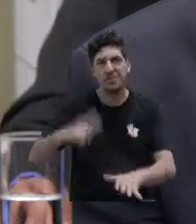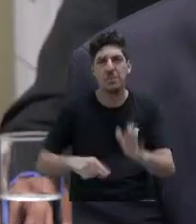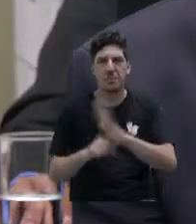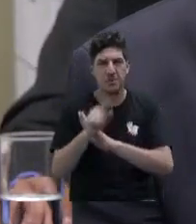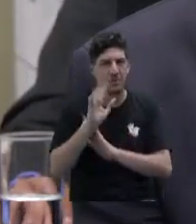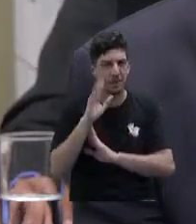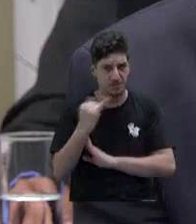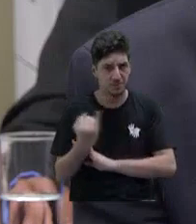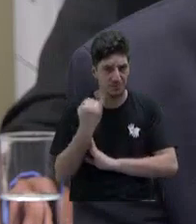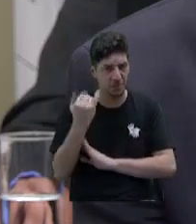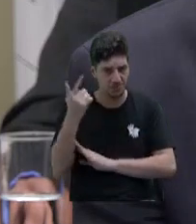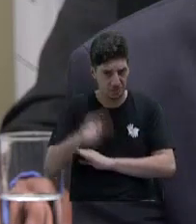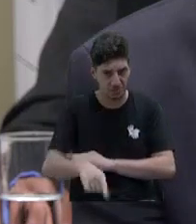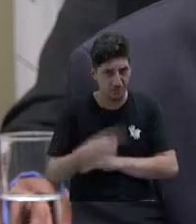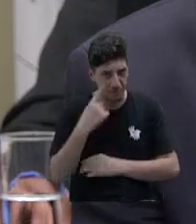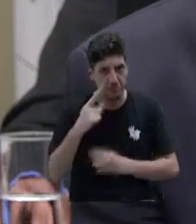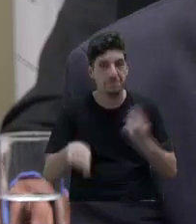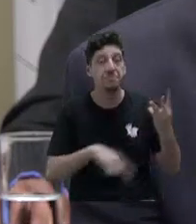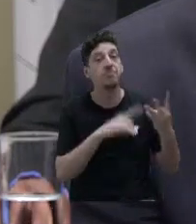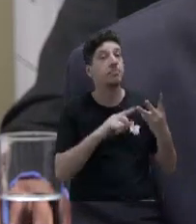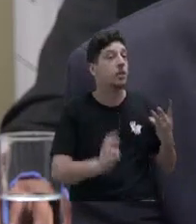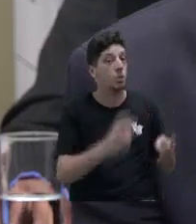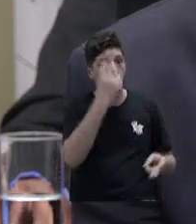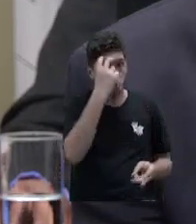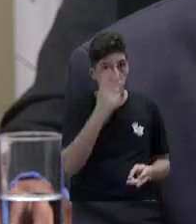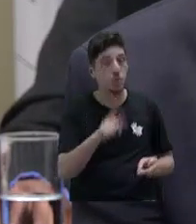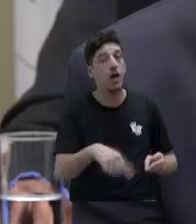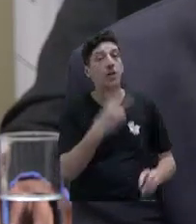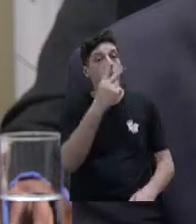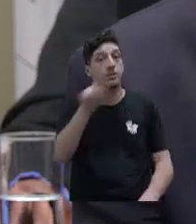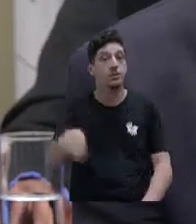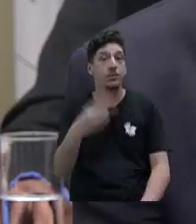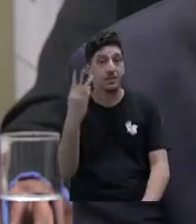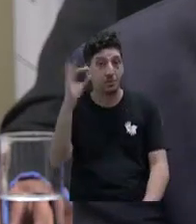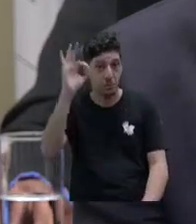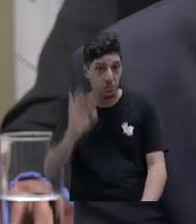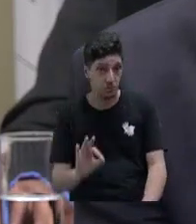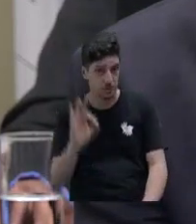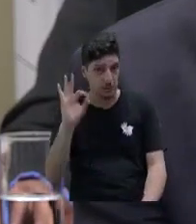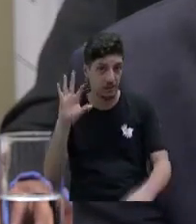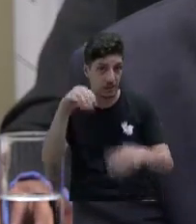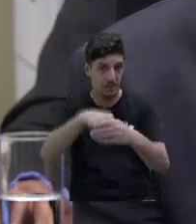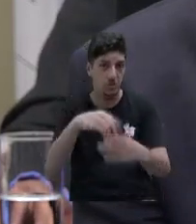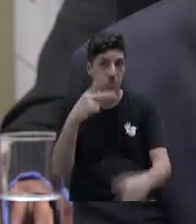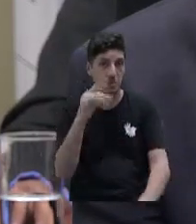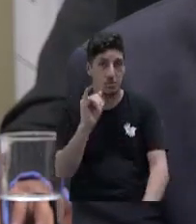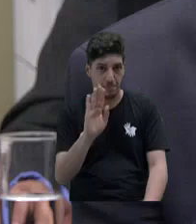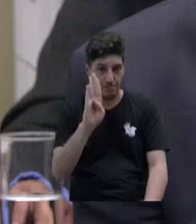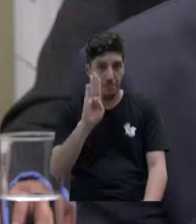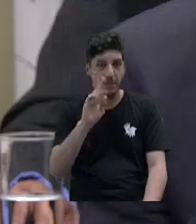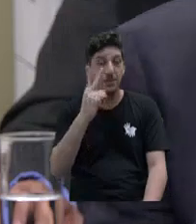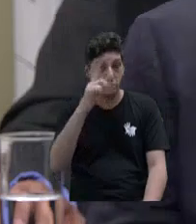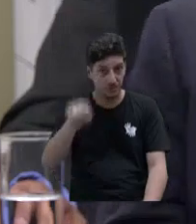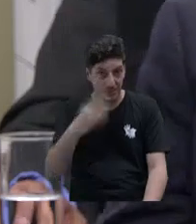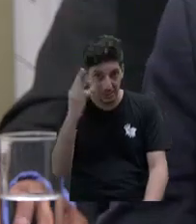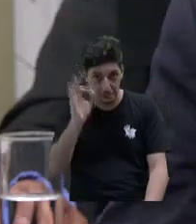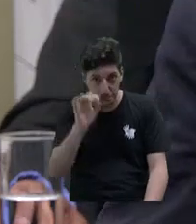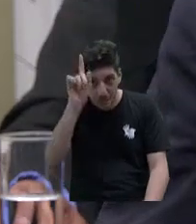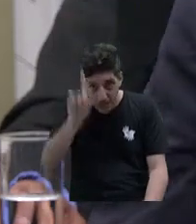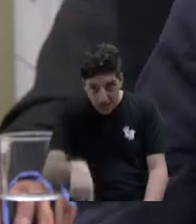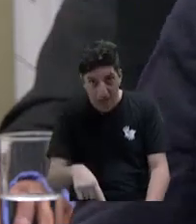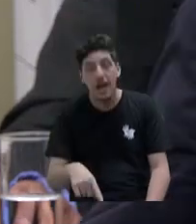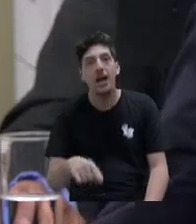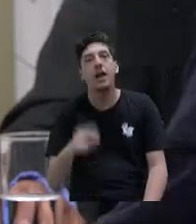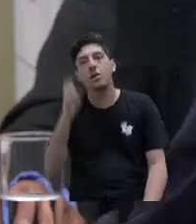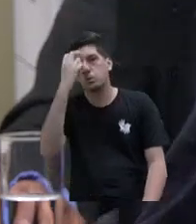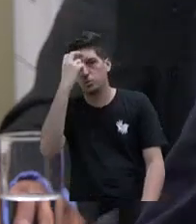ela é importante. Se a cultura representa 2,3% do PIB, por que, que o orçamento estadual continua sendo